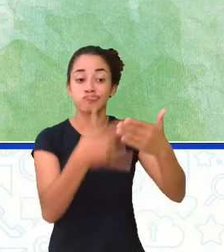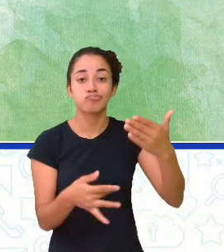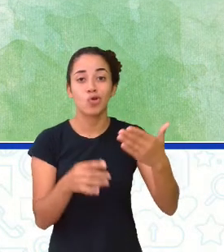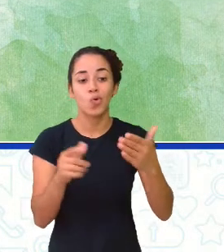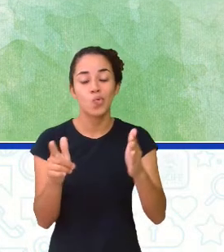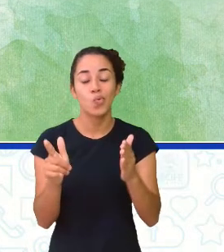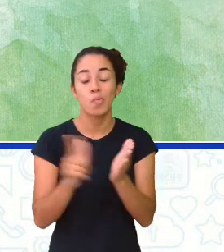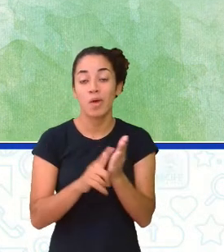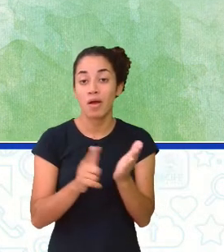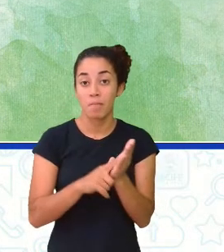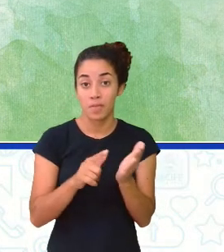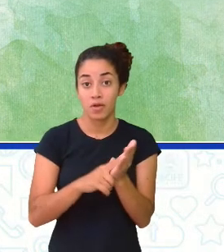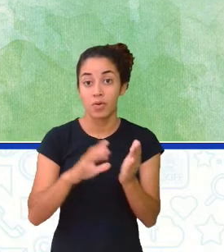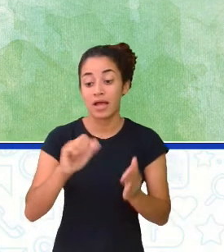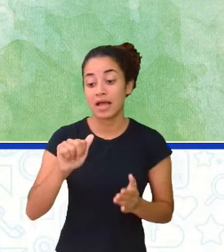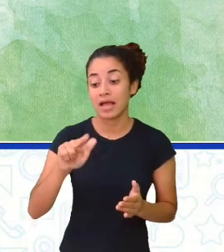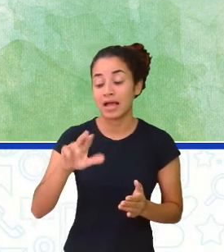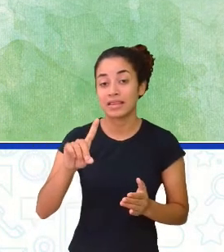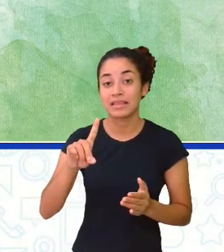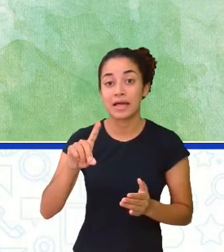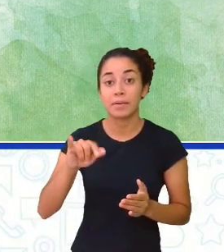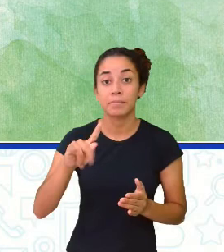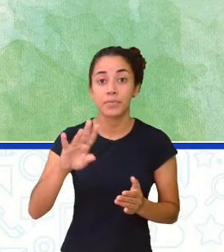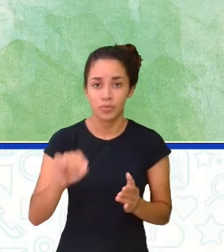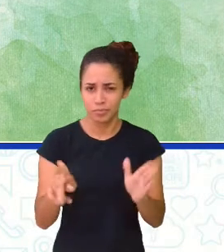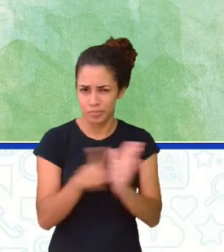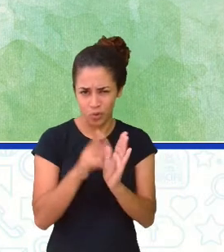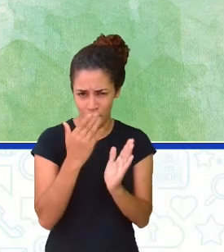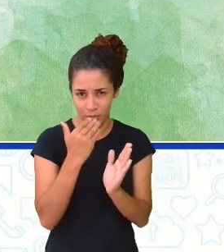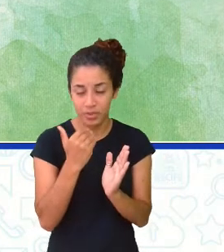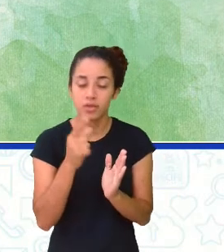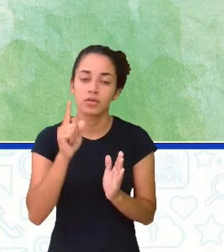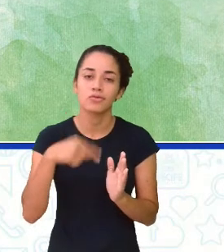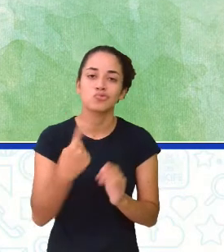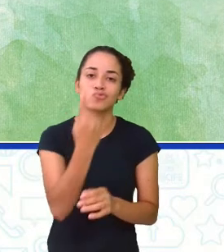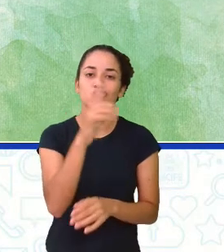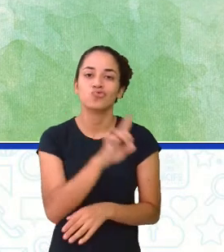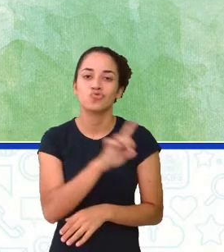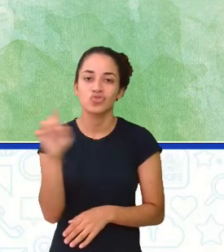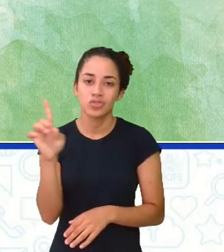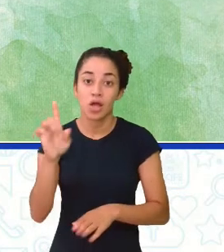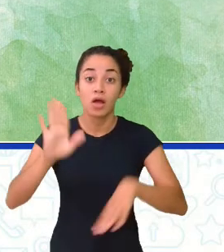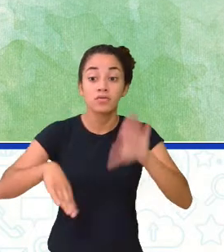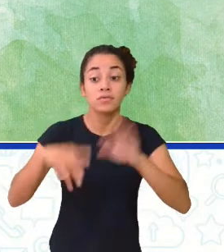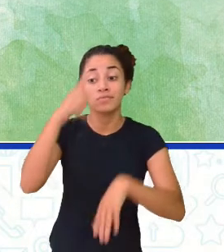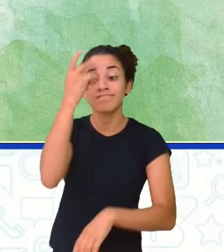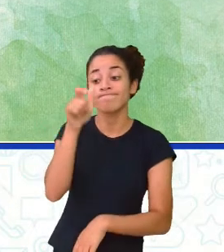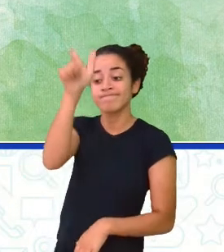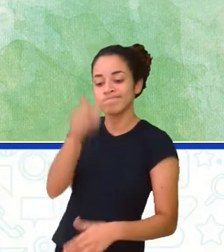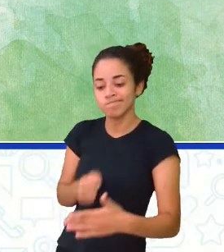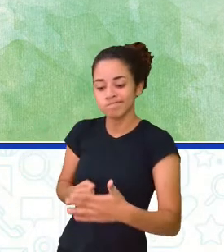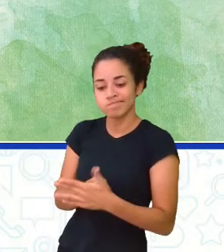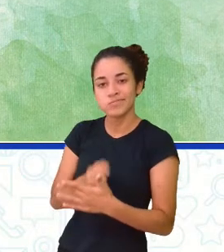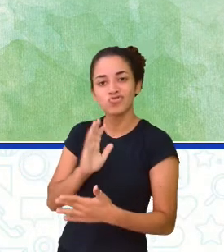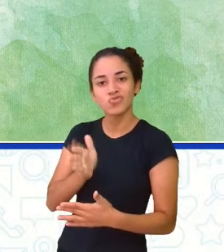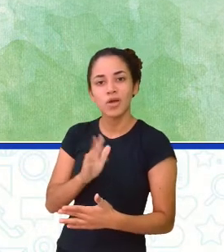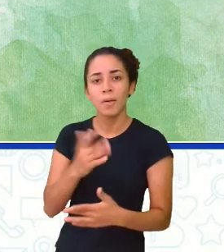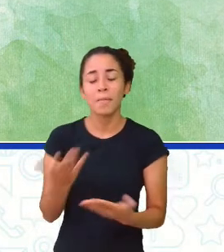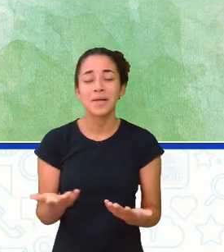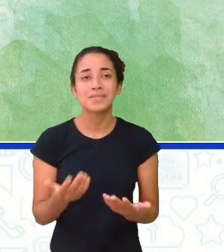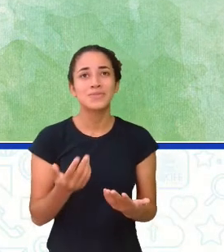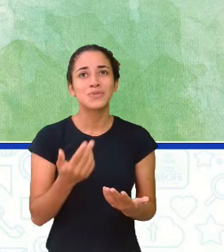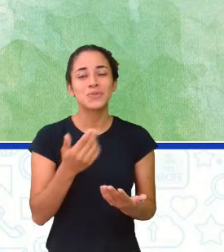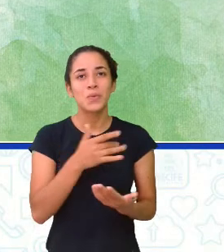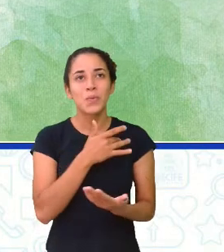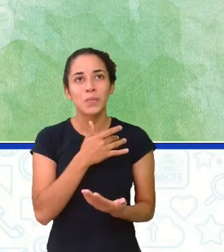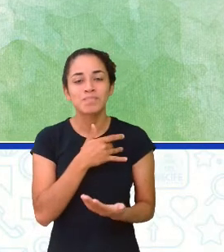vezes a gente vai dizer que o indivíduo ele está de barriga cheia, mas não foi uma alimentação nutritiva, não foi uma